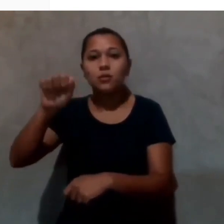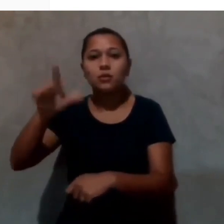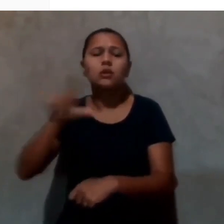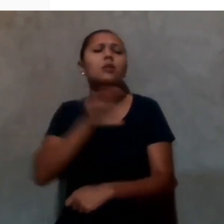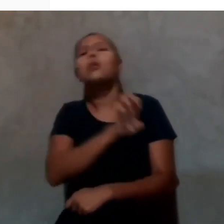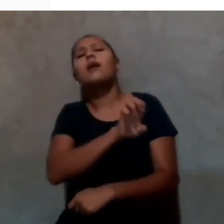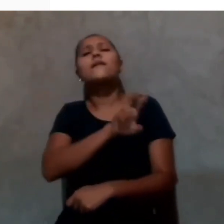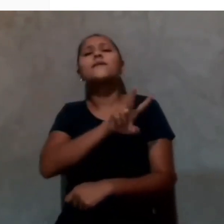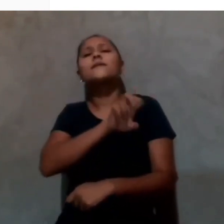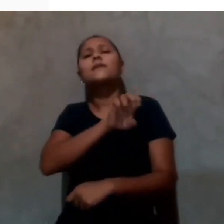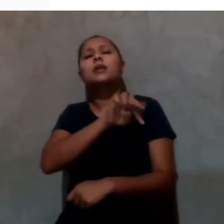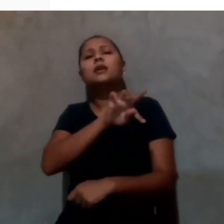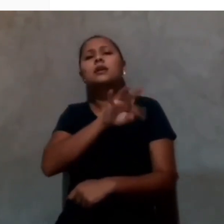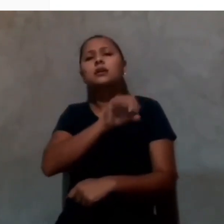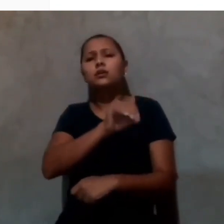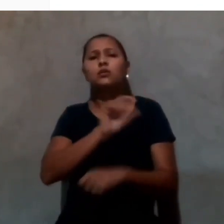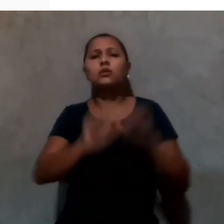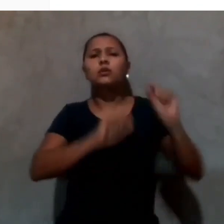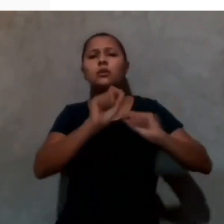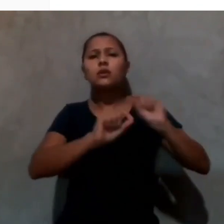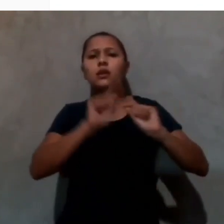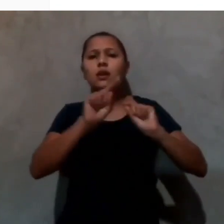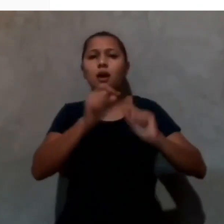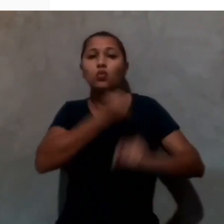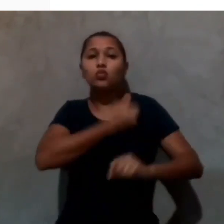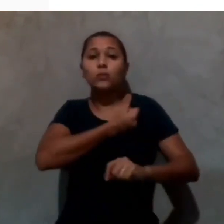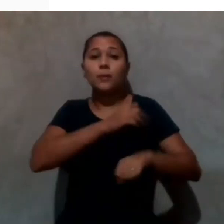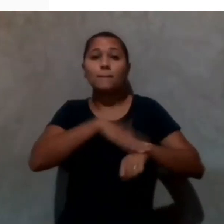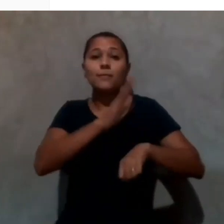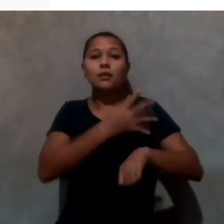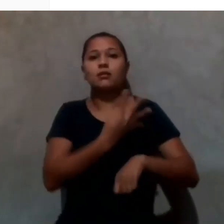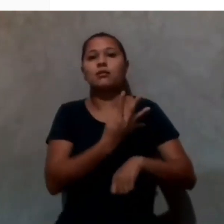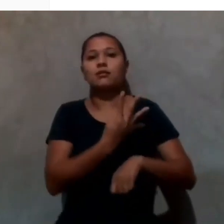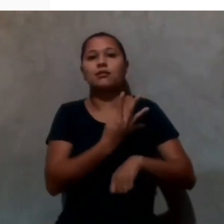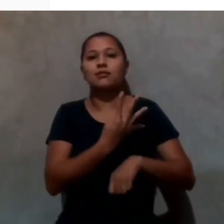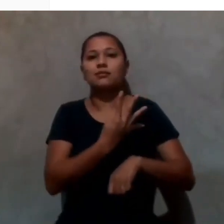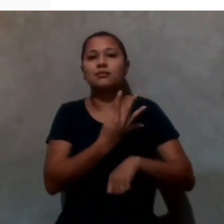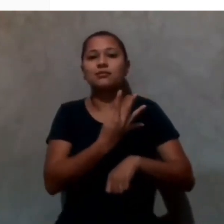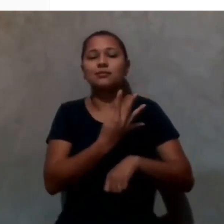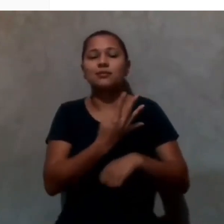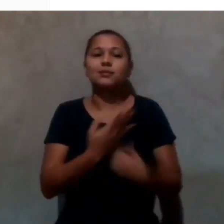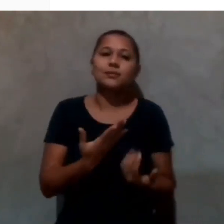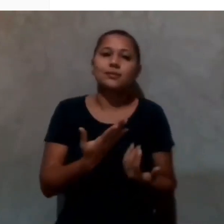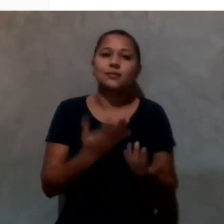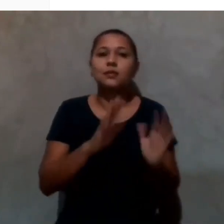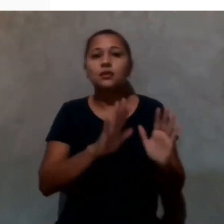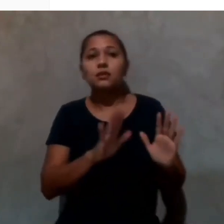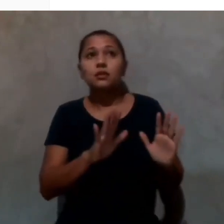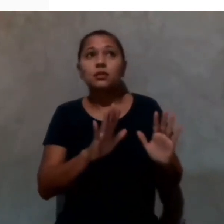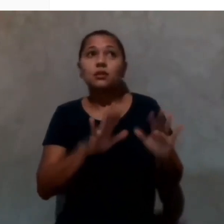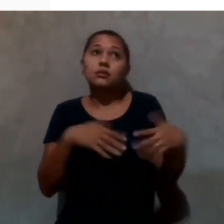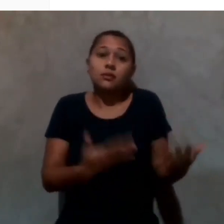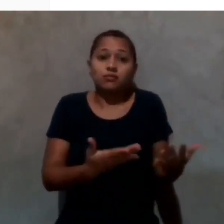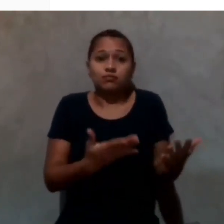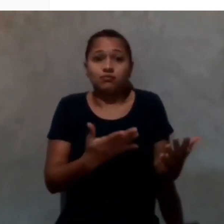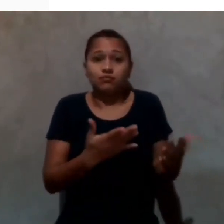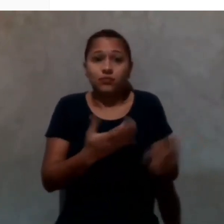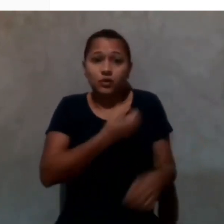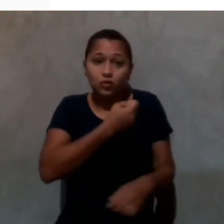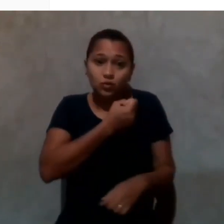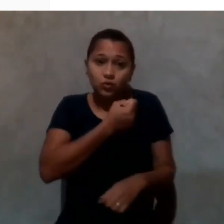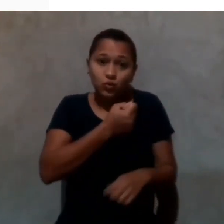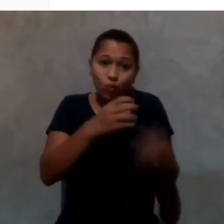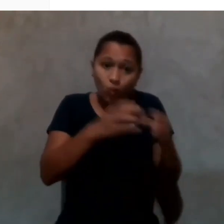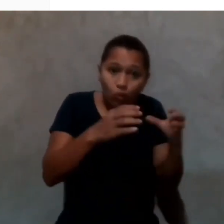das probabilidades estuda os meios de se obter numericamente ou percentualmente a chance de ocorrer um determinado